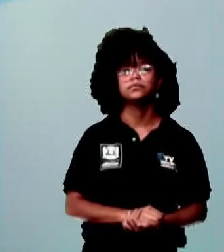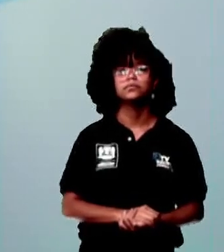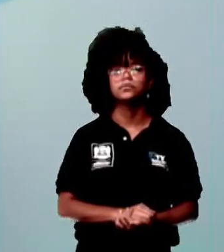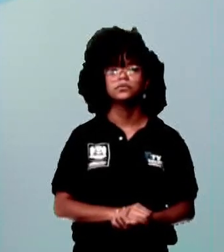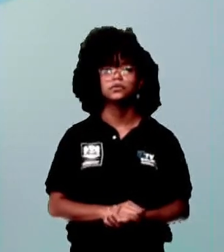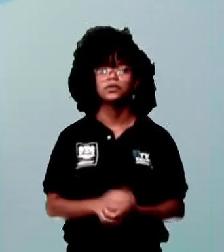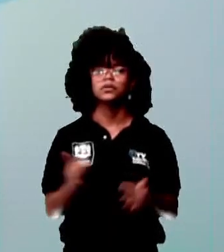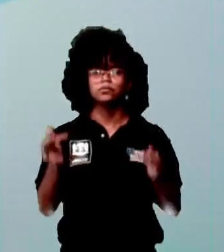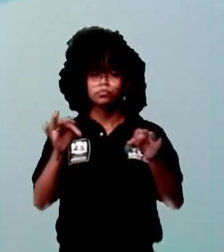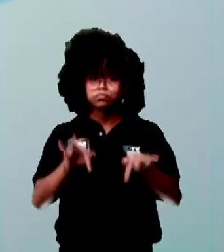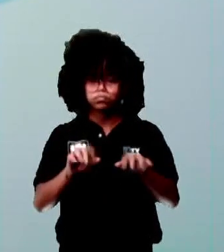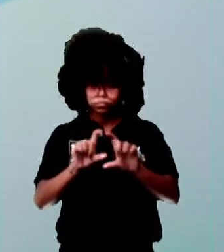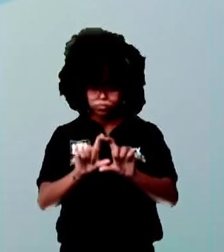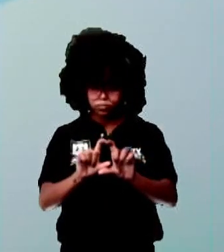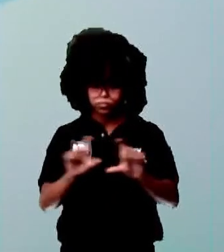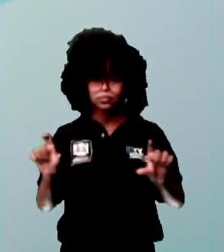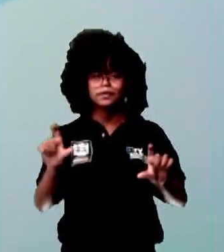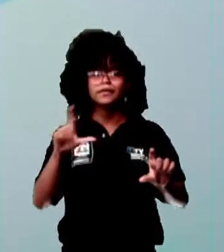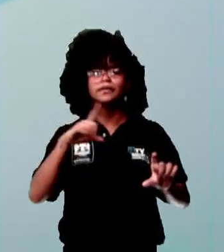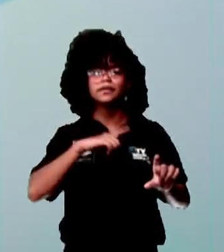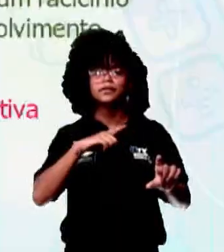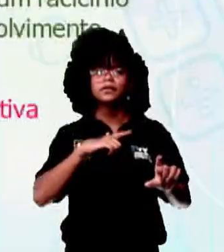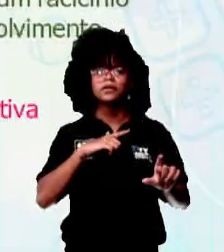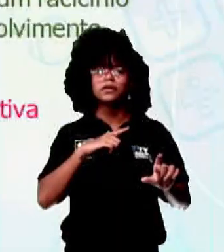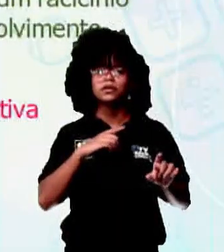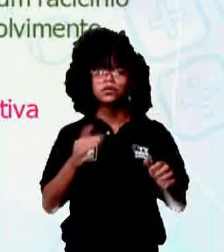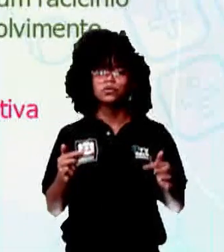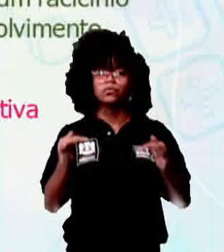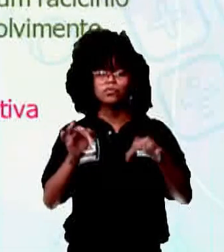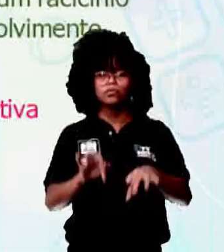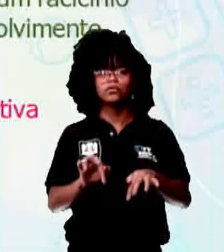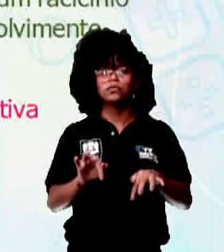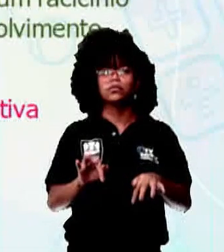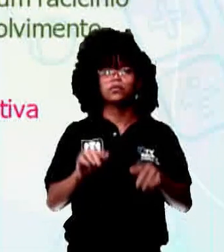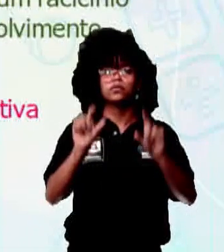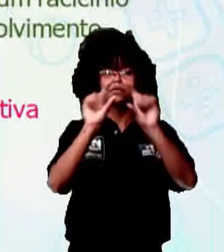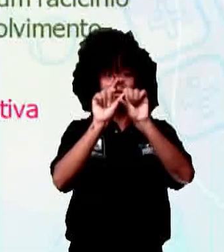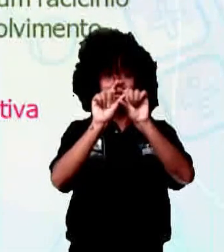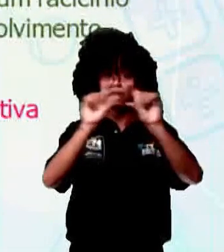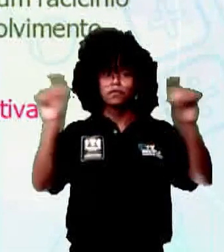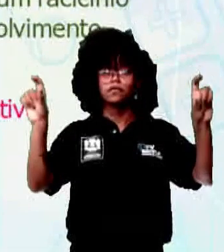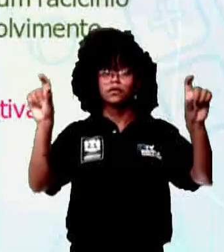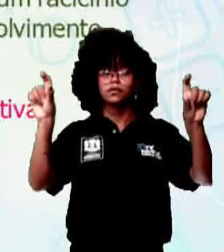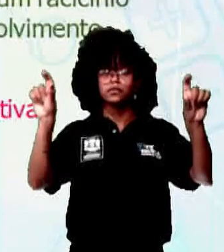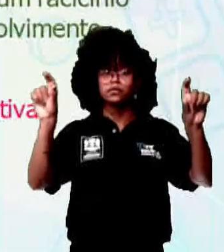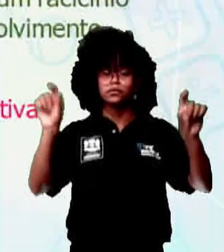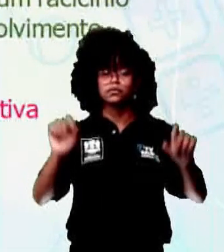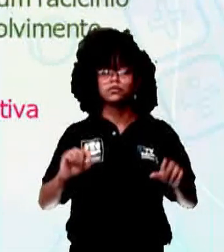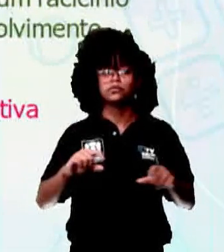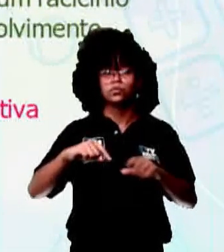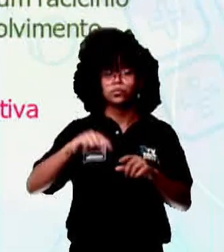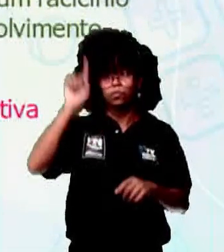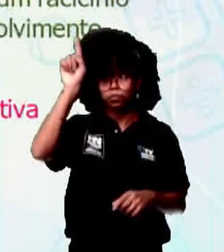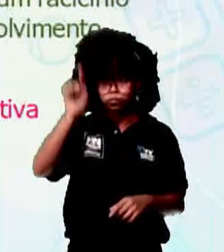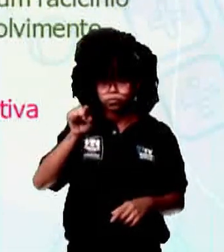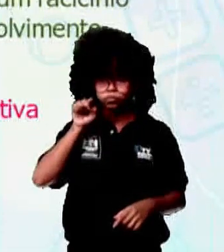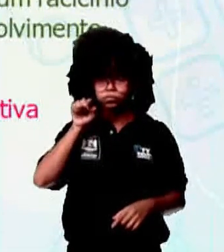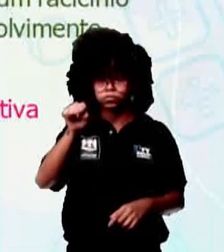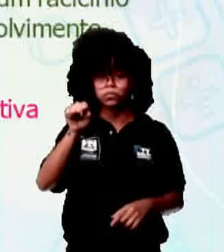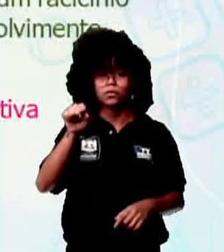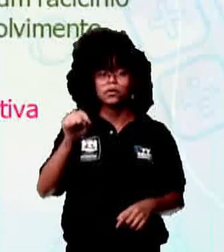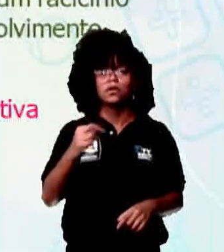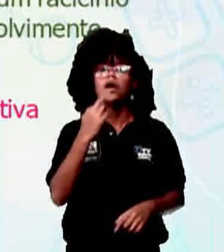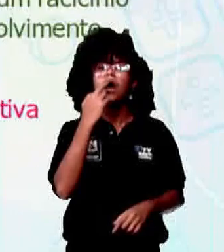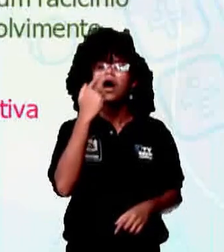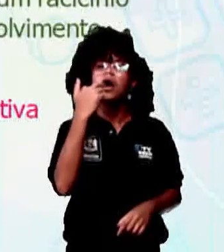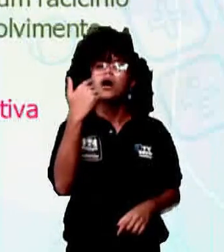nosso quadrinho final, nós temos o desfecho, com uma frase exclamativa da Mônica, uma linguagem não